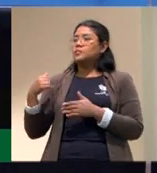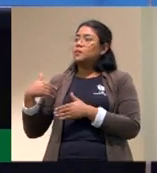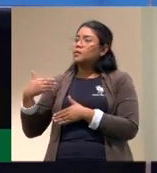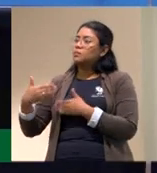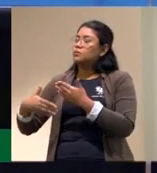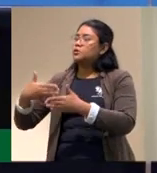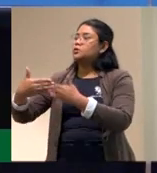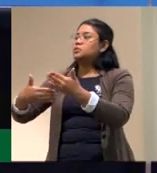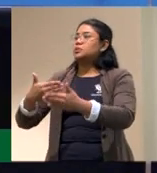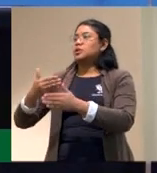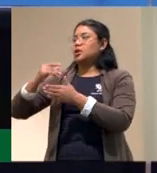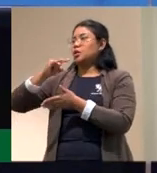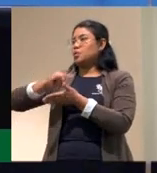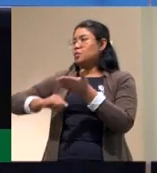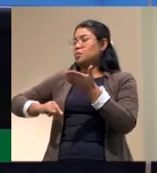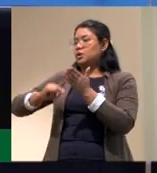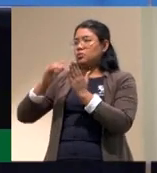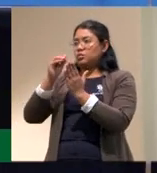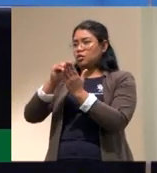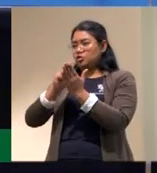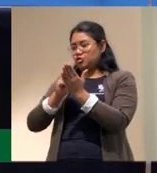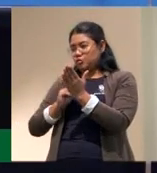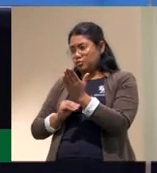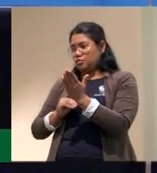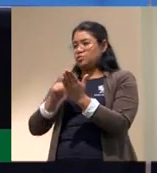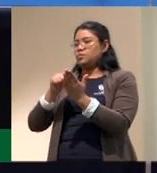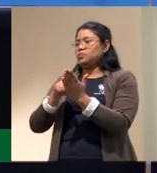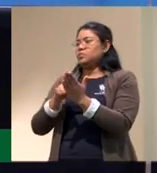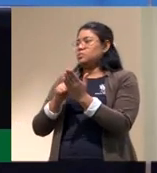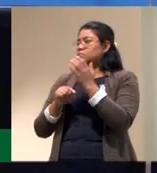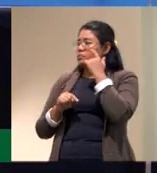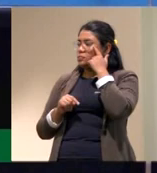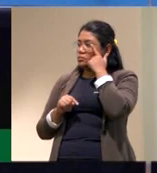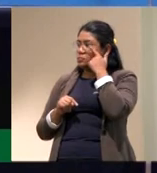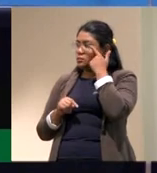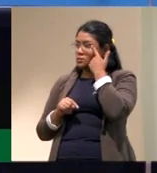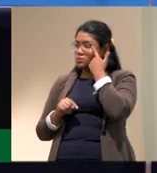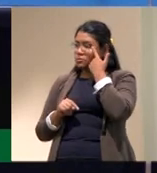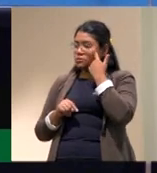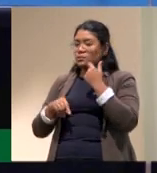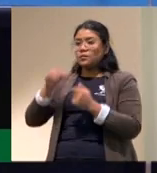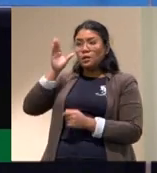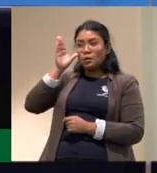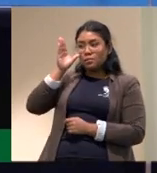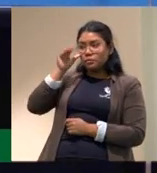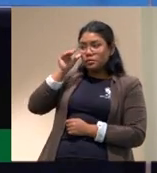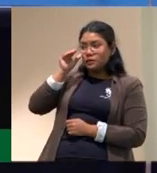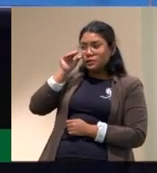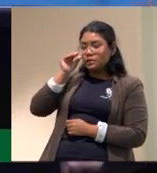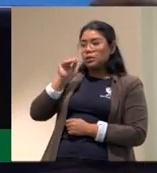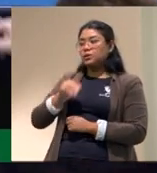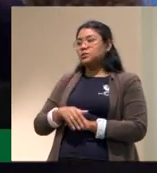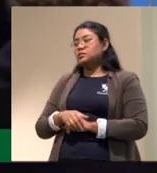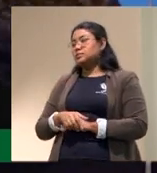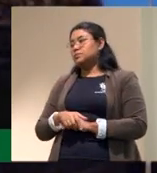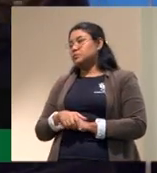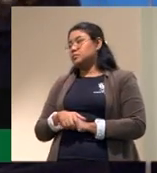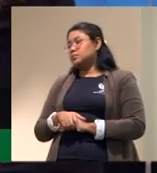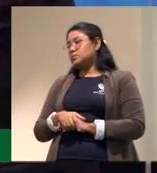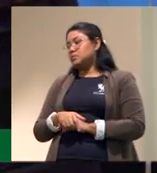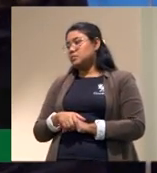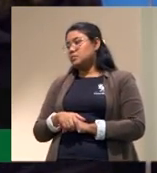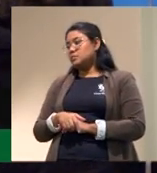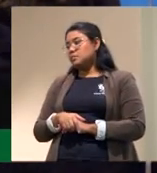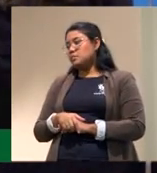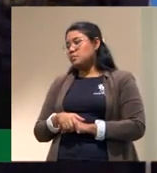processos de documentação pautados na observação permanente sistemática.